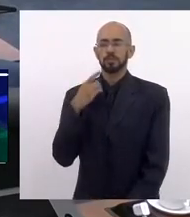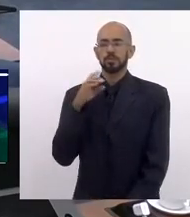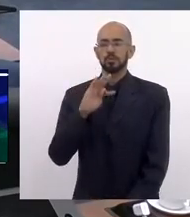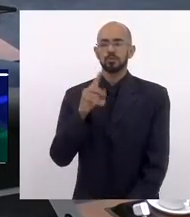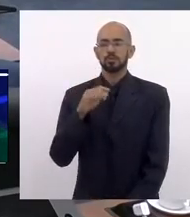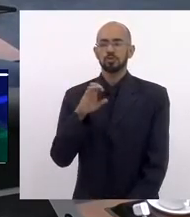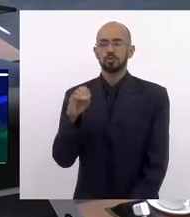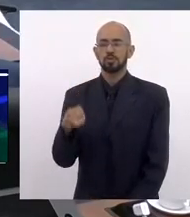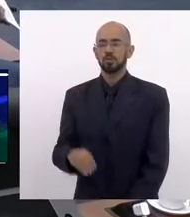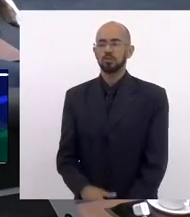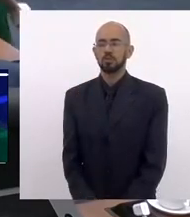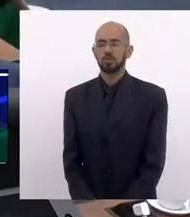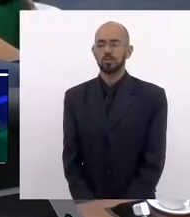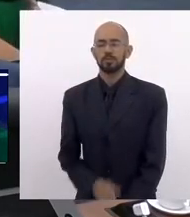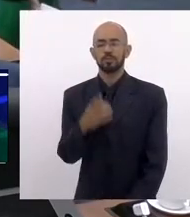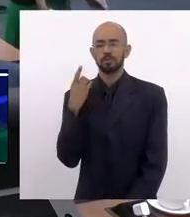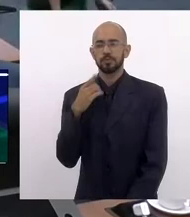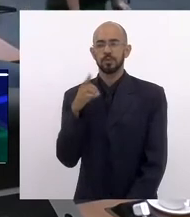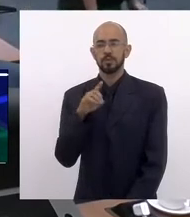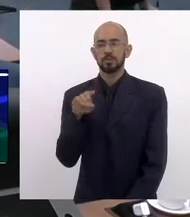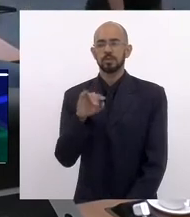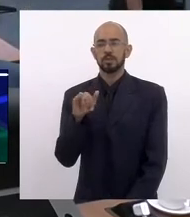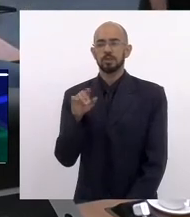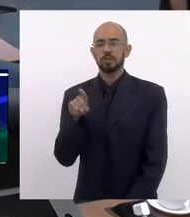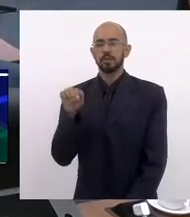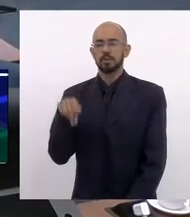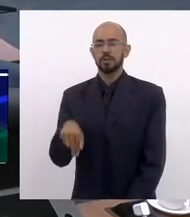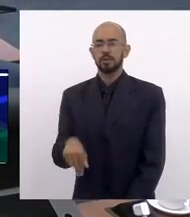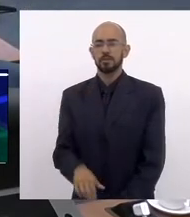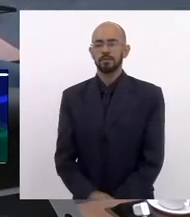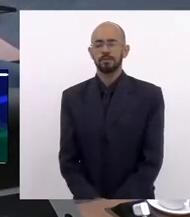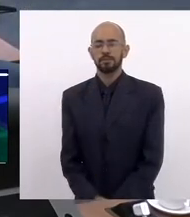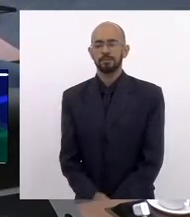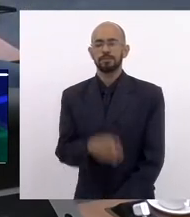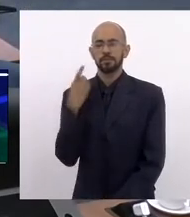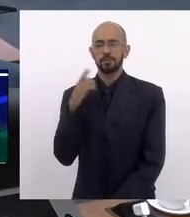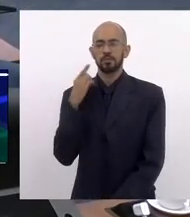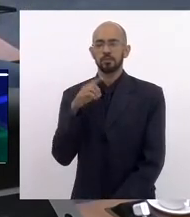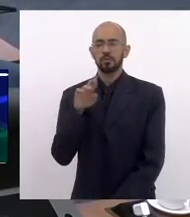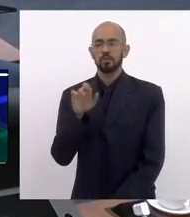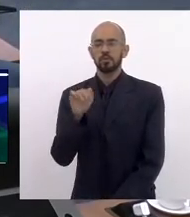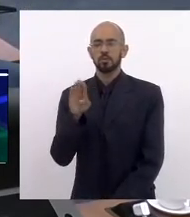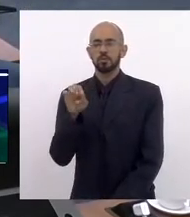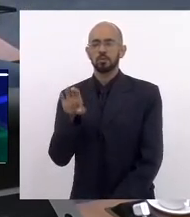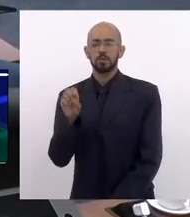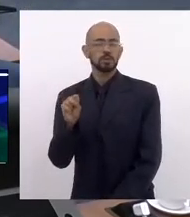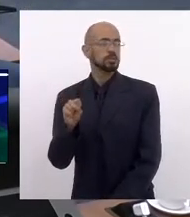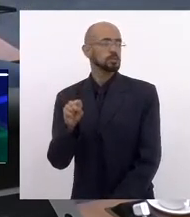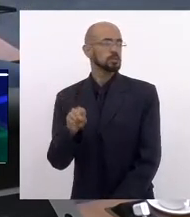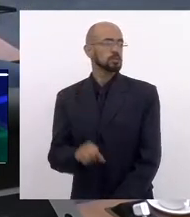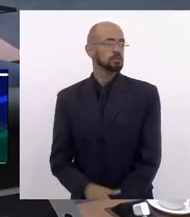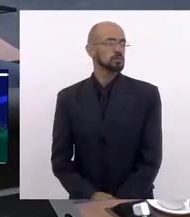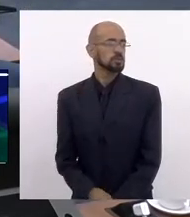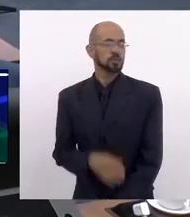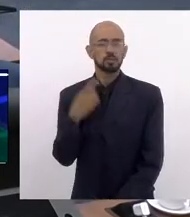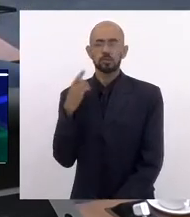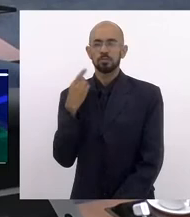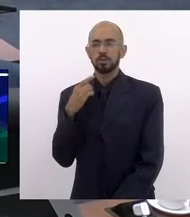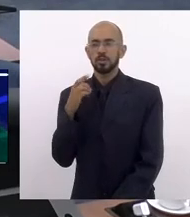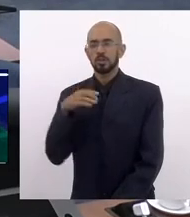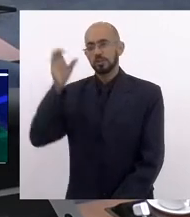Machado. Deputada Zeidan. Deputado Rubens Montempo. Deputada Tia